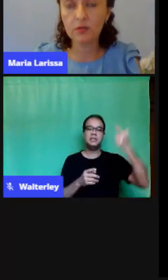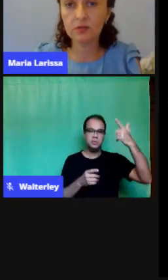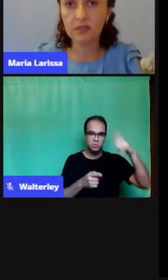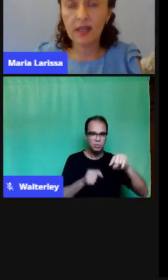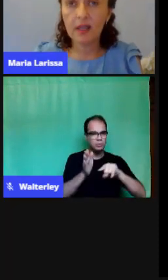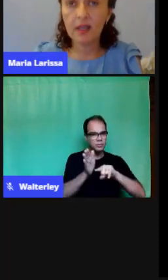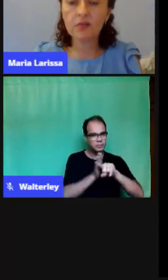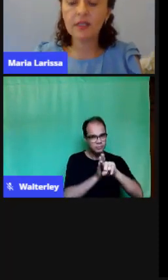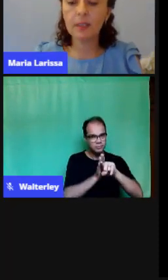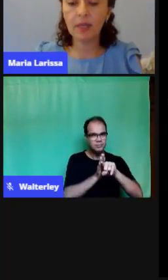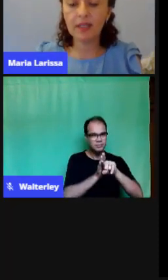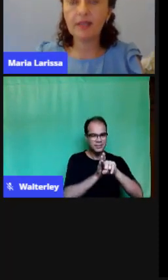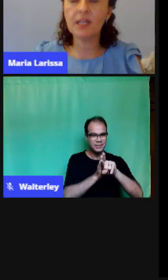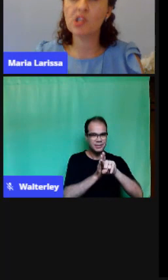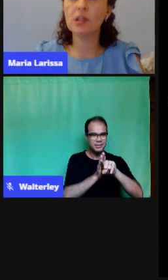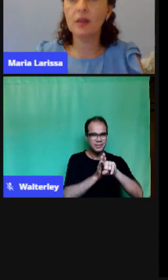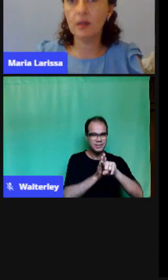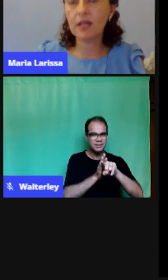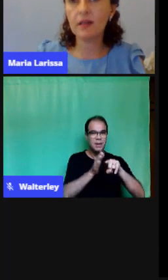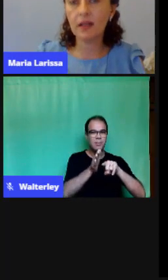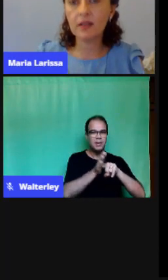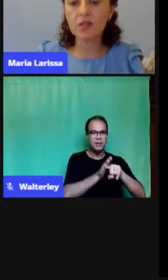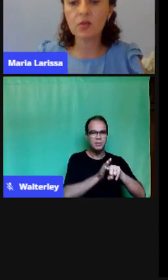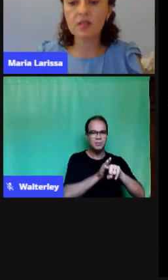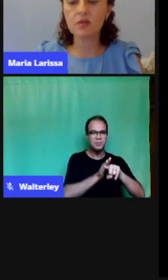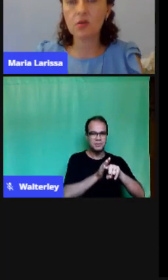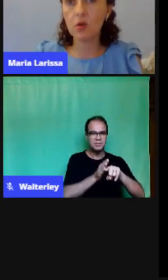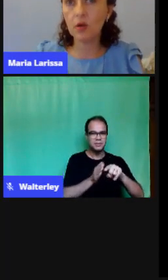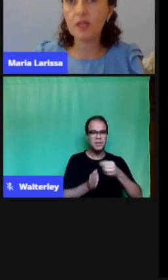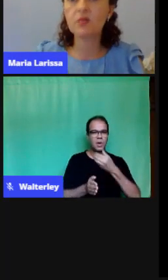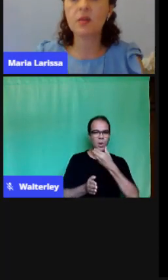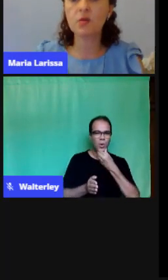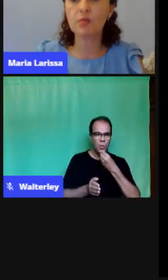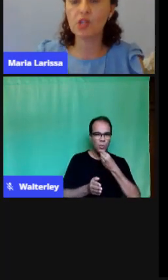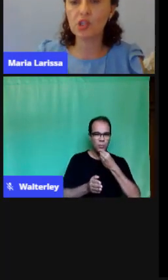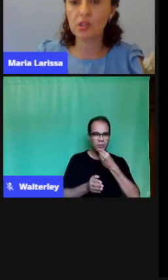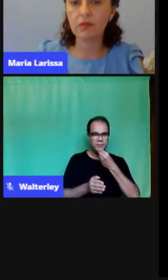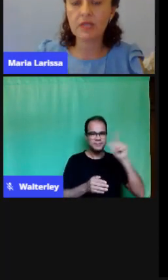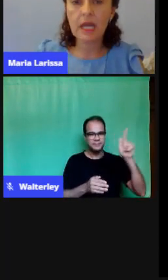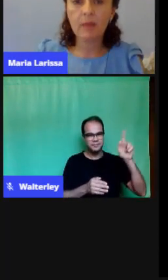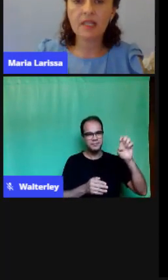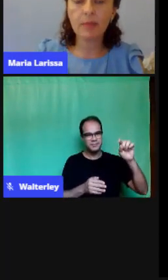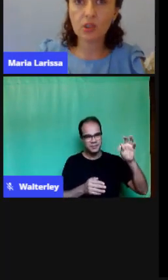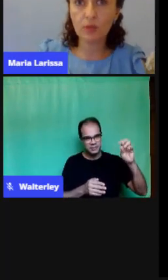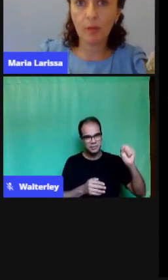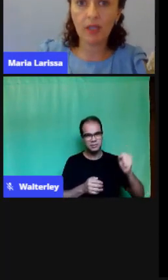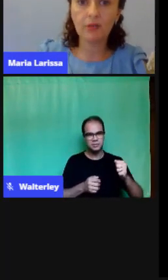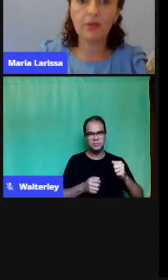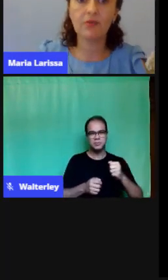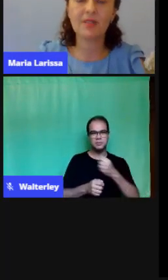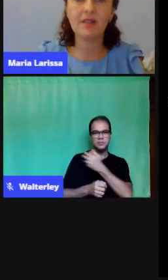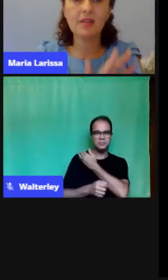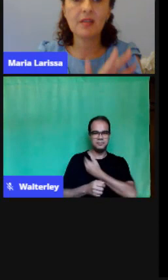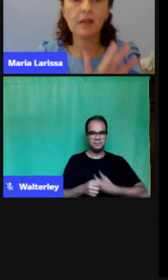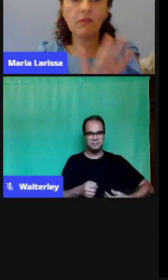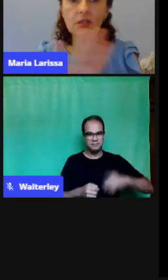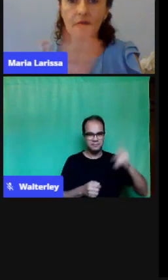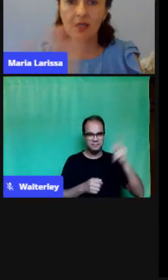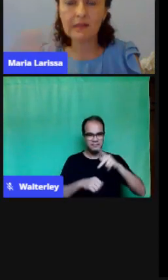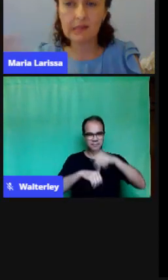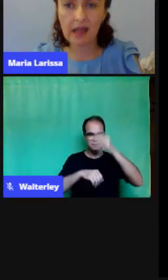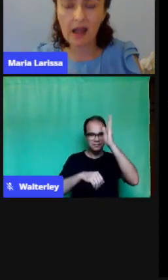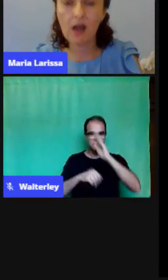outra pergunta. Isso vai depender da dinâmica, né, das suas escolhas, dos seus objetivos. Mas a partir do momento que você